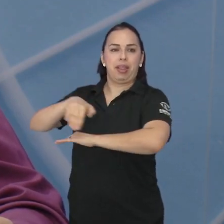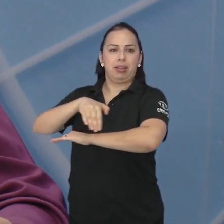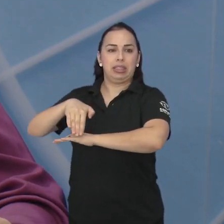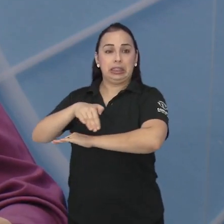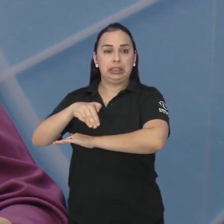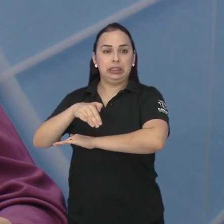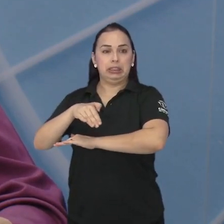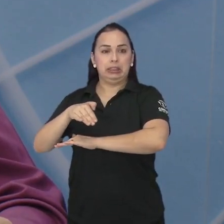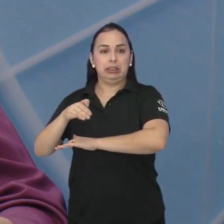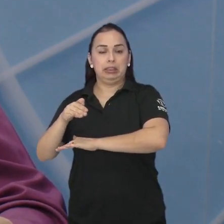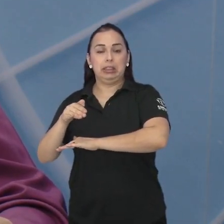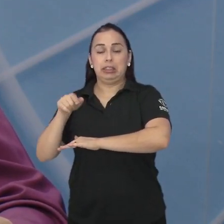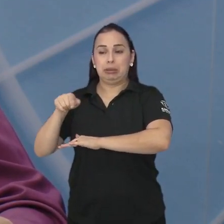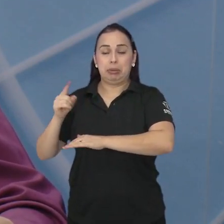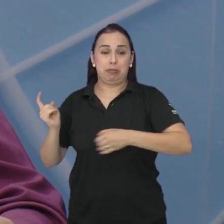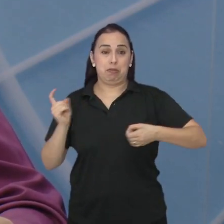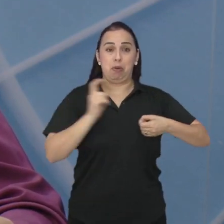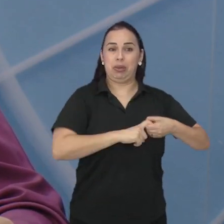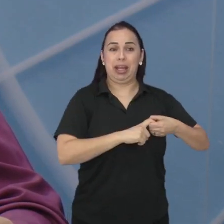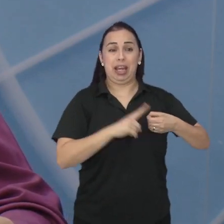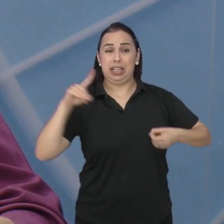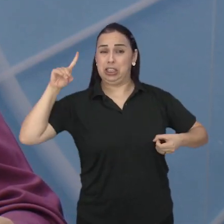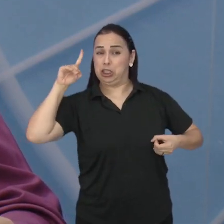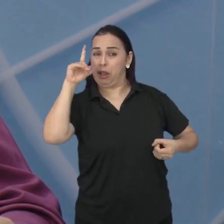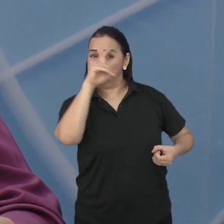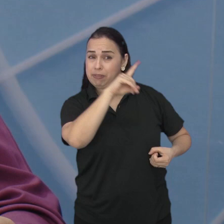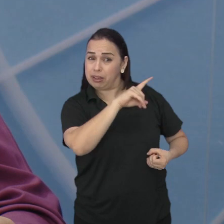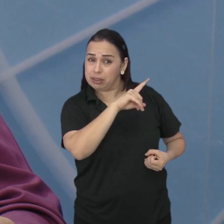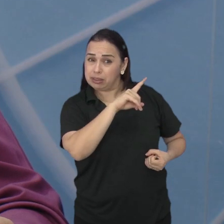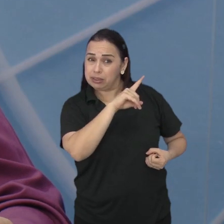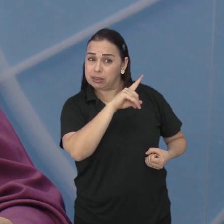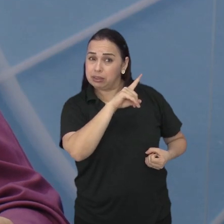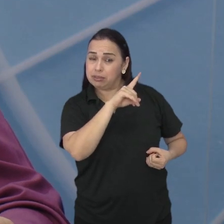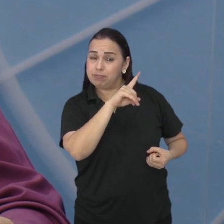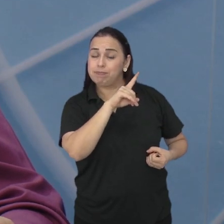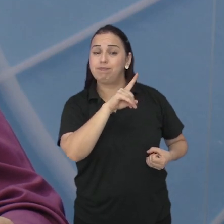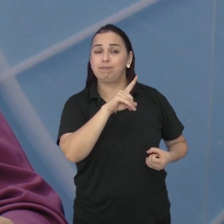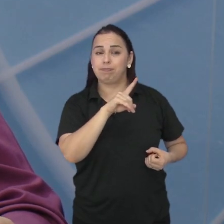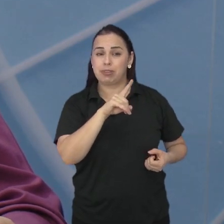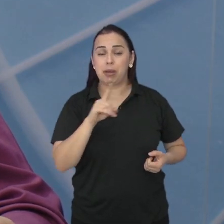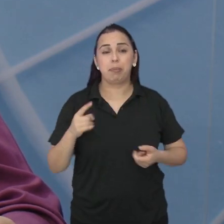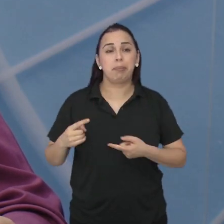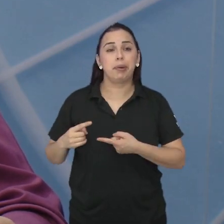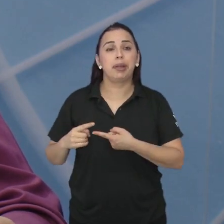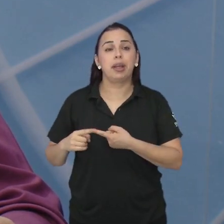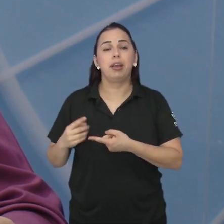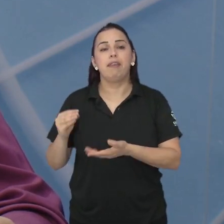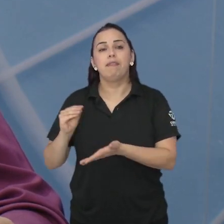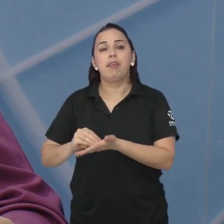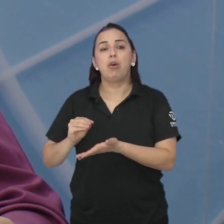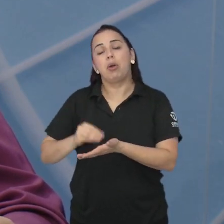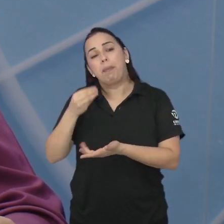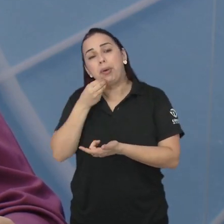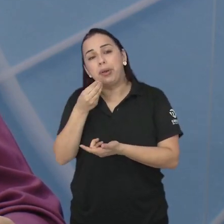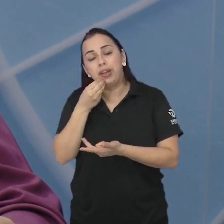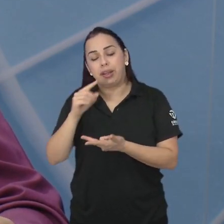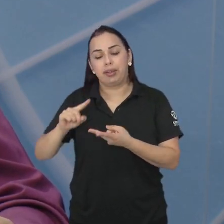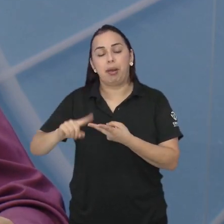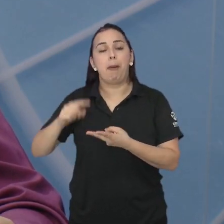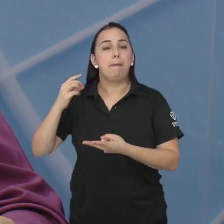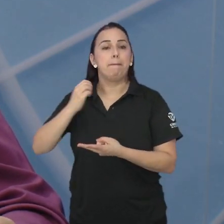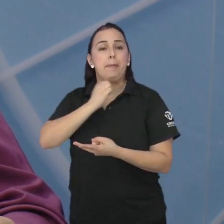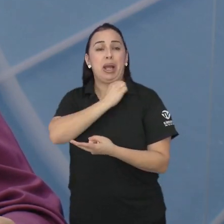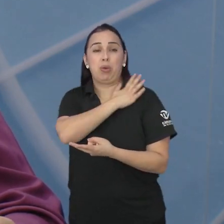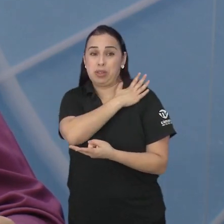né, dificilmente às vezes ela consegue sair muito rápido. Por reforçadores também, por às vezes falta de oportunidade.